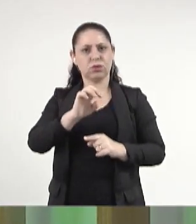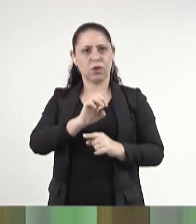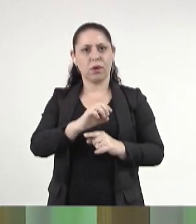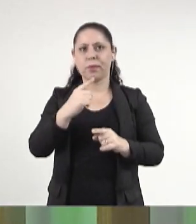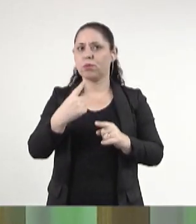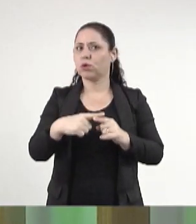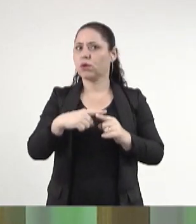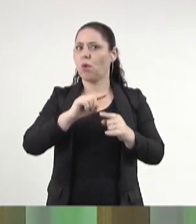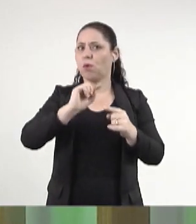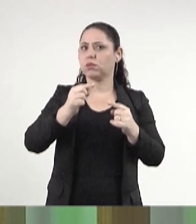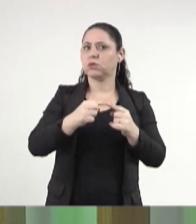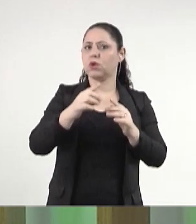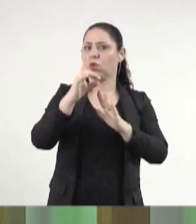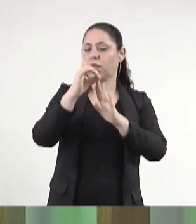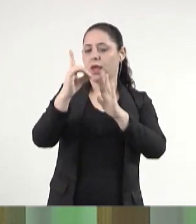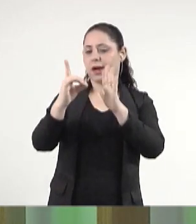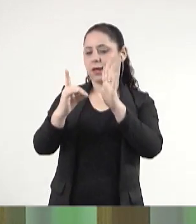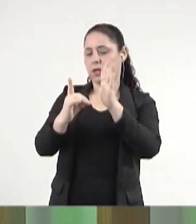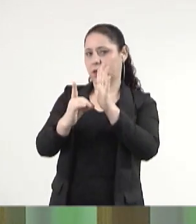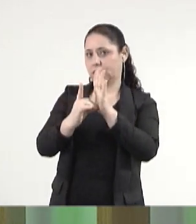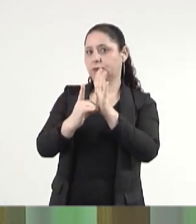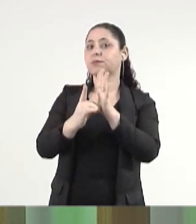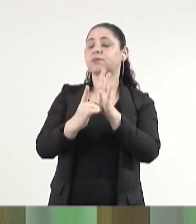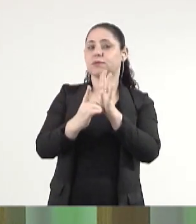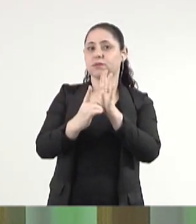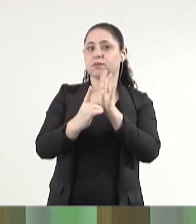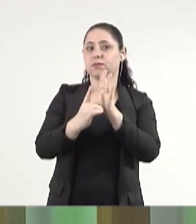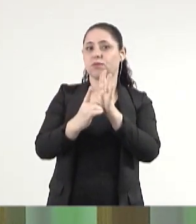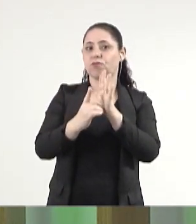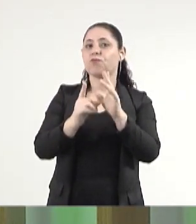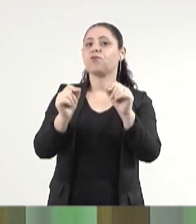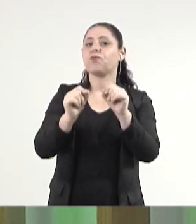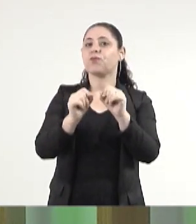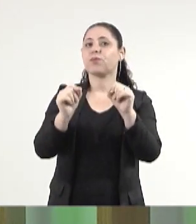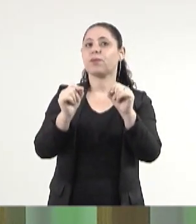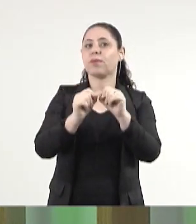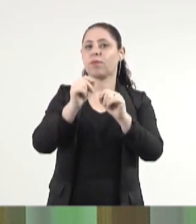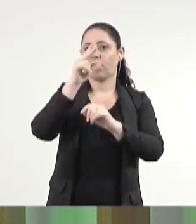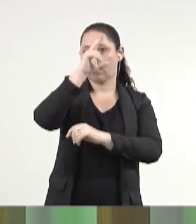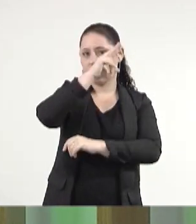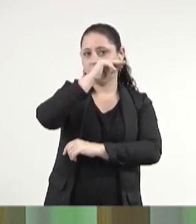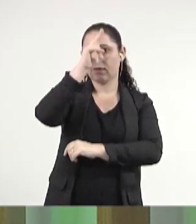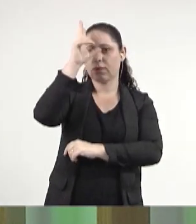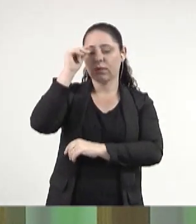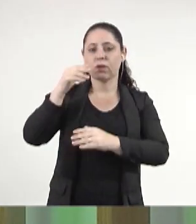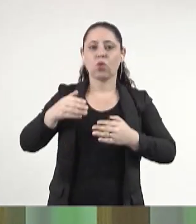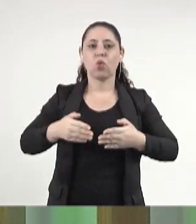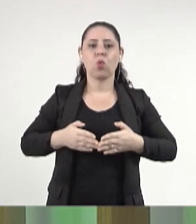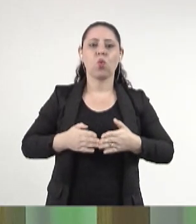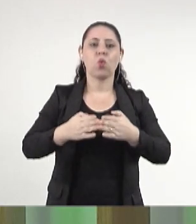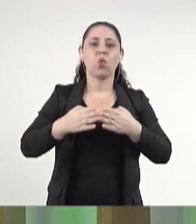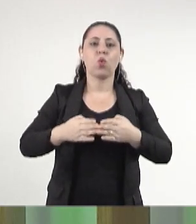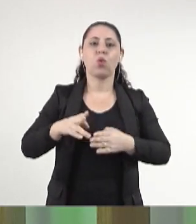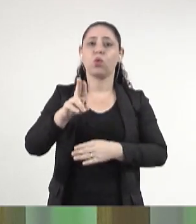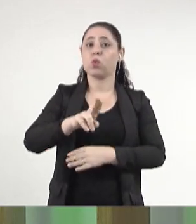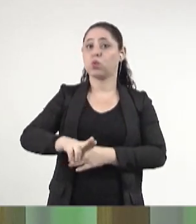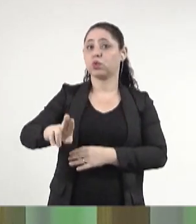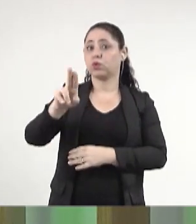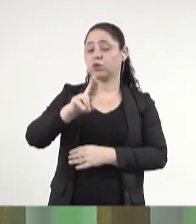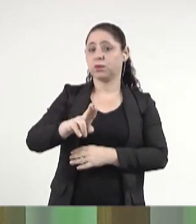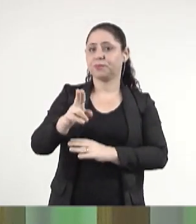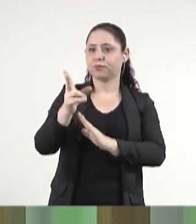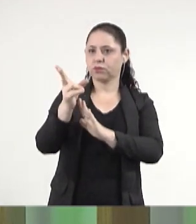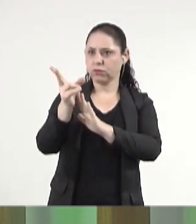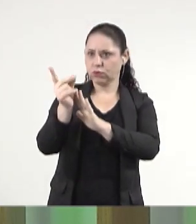Estadual sobre um decreto expedido pelo prefeito de Corumbá, que utiliza